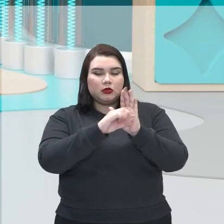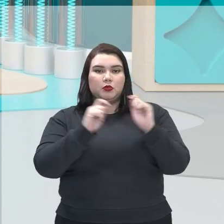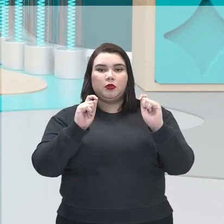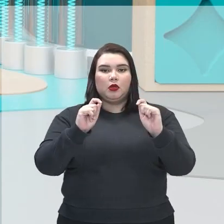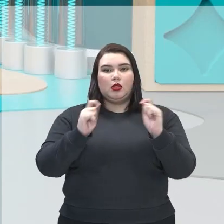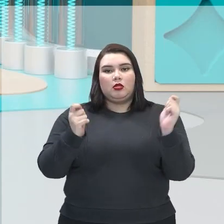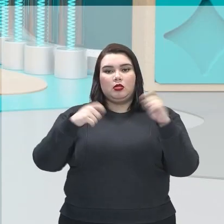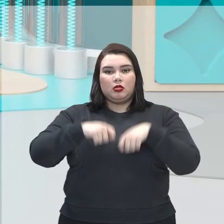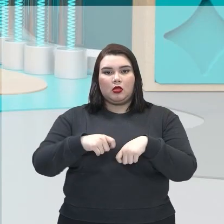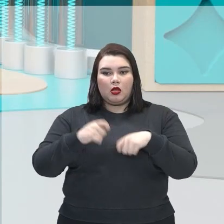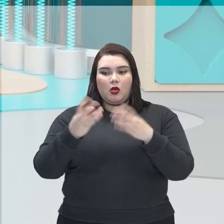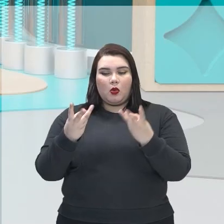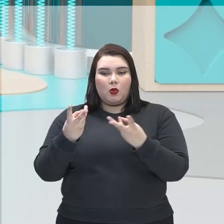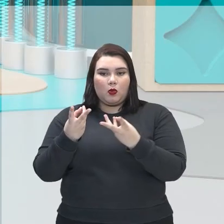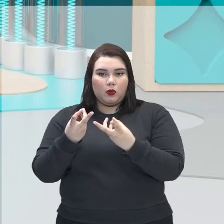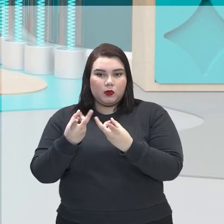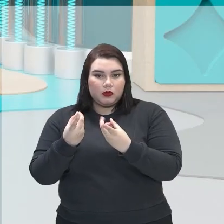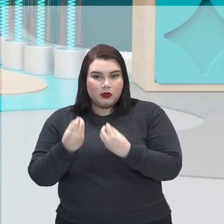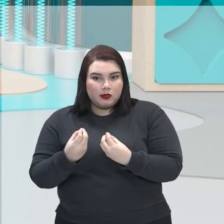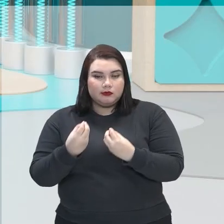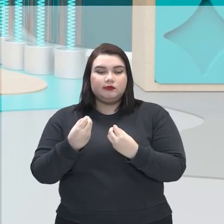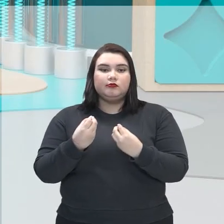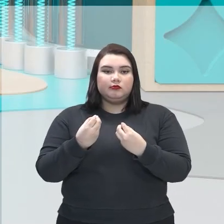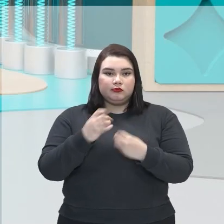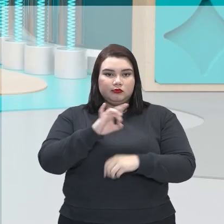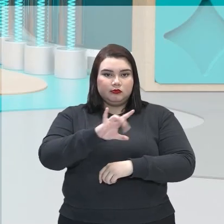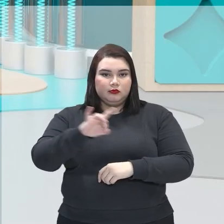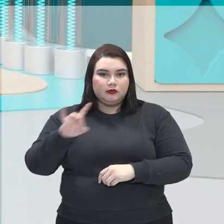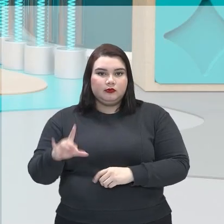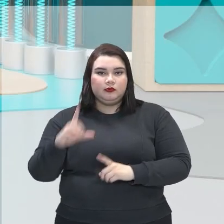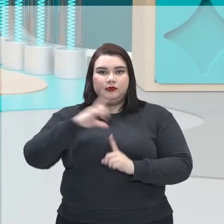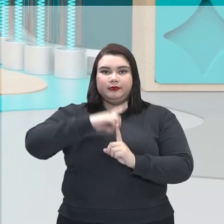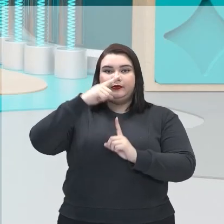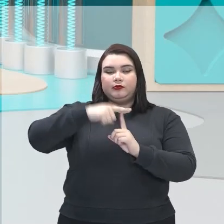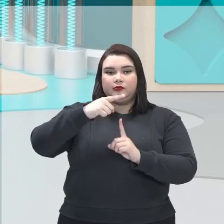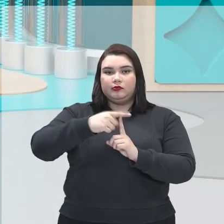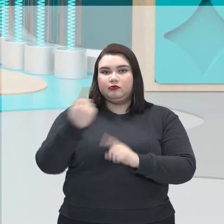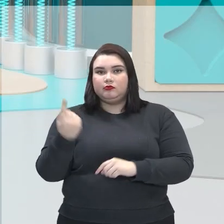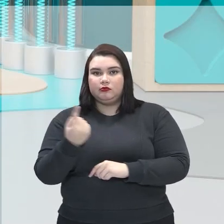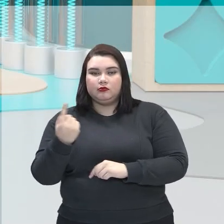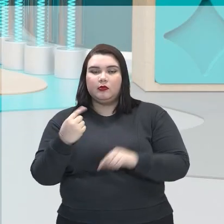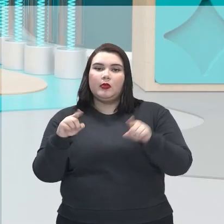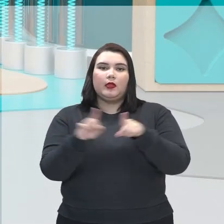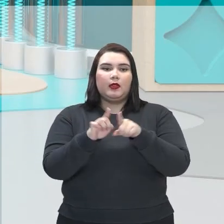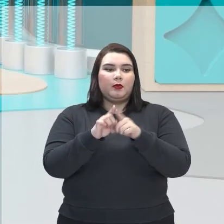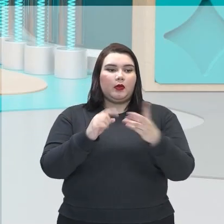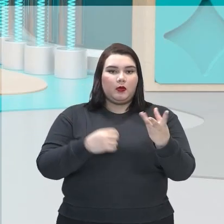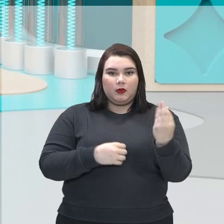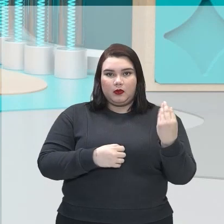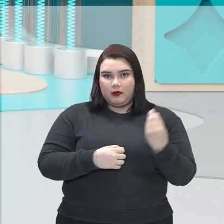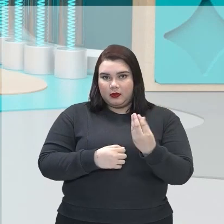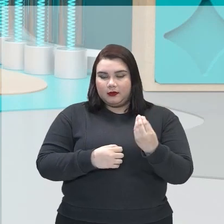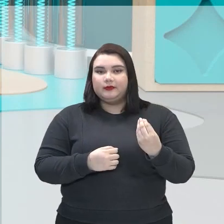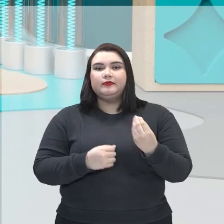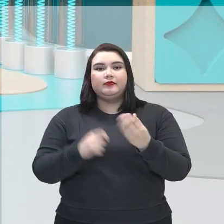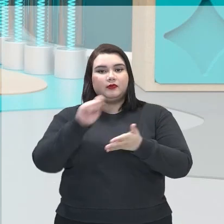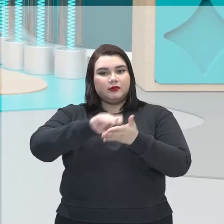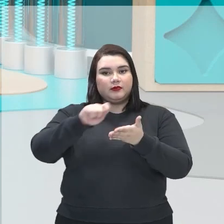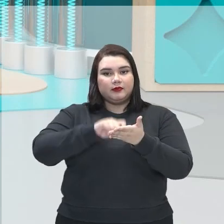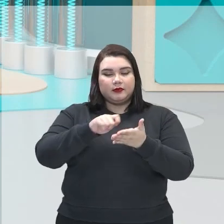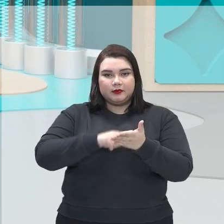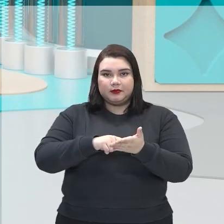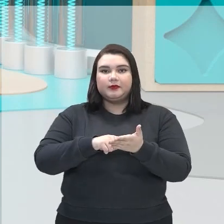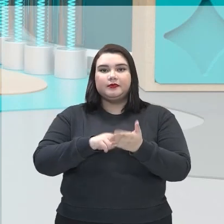ser contados individualmente e eles têm uma forma no singular e uma no plural, na sua forma escrita, né, de